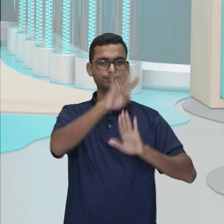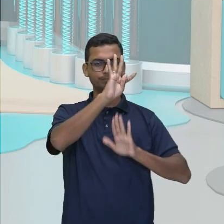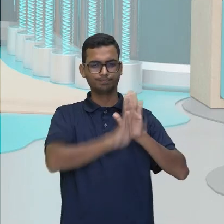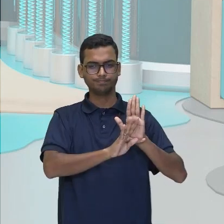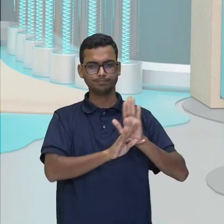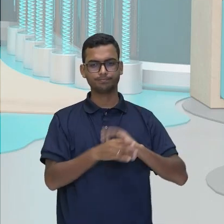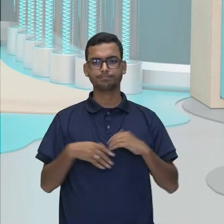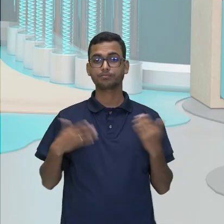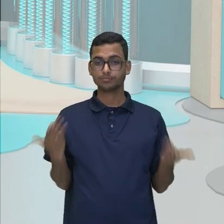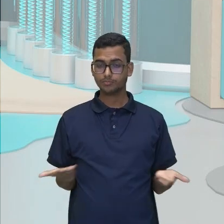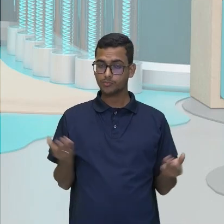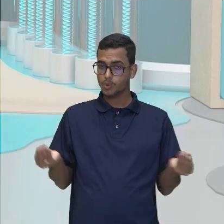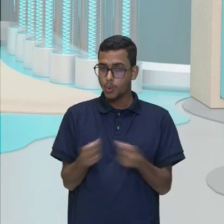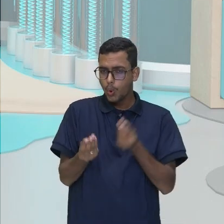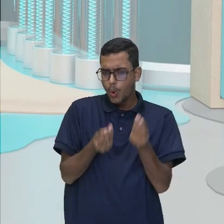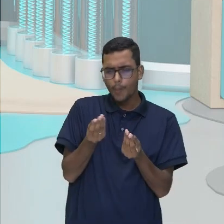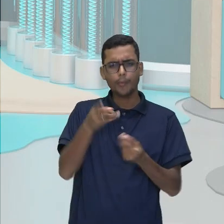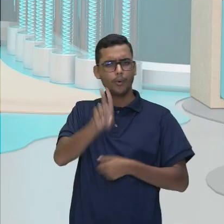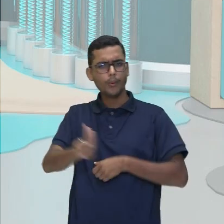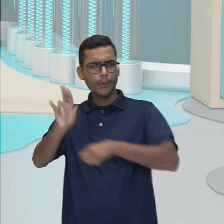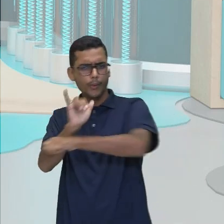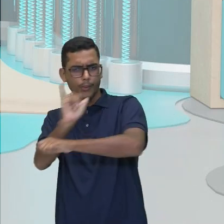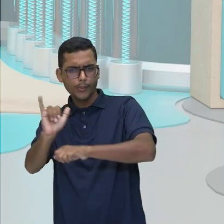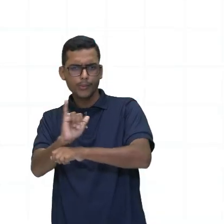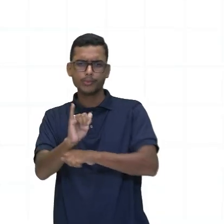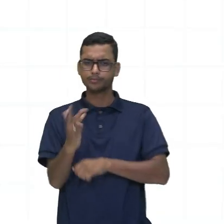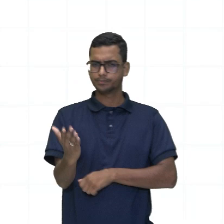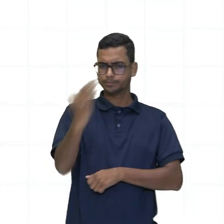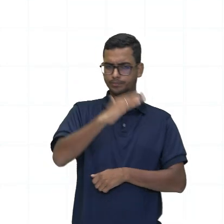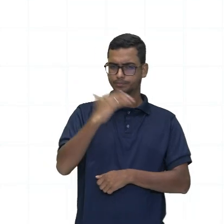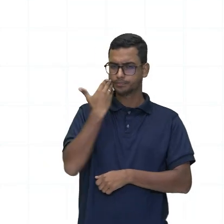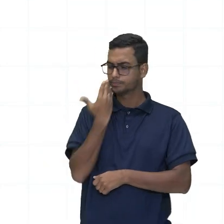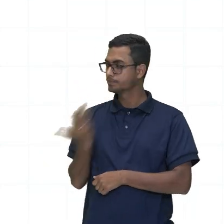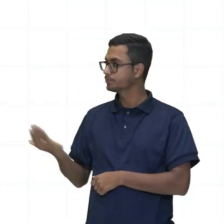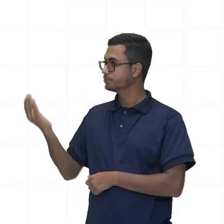vai utilizar essa estratégia? Vamos ver um pouquinho mais sobre skimming.